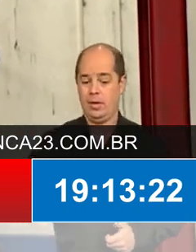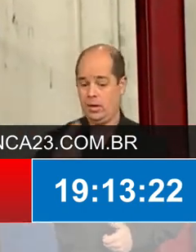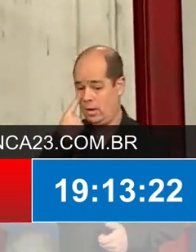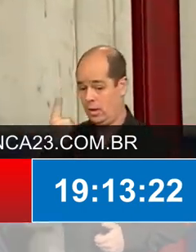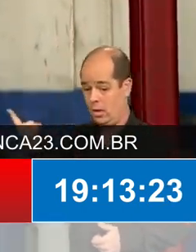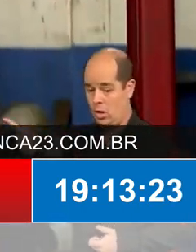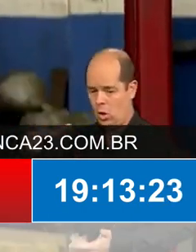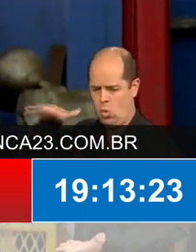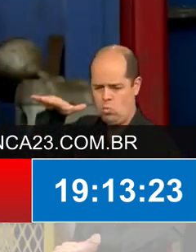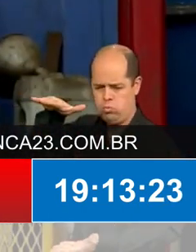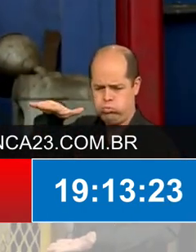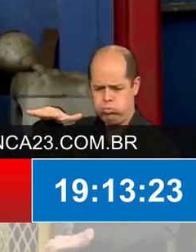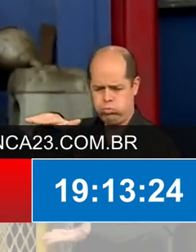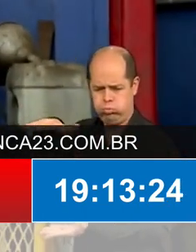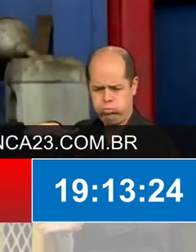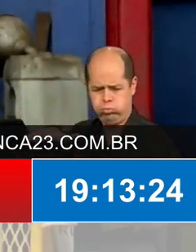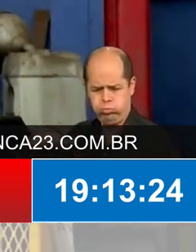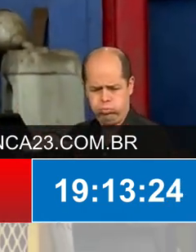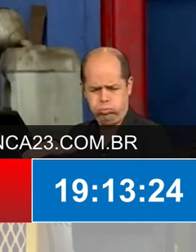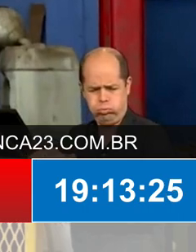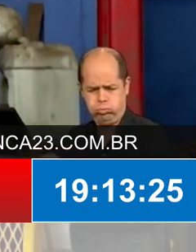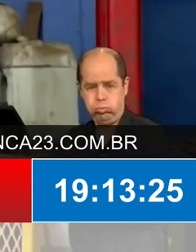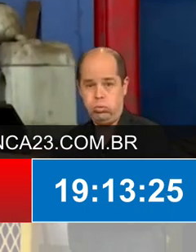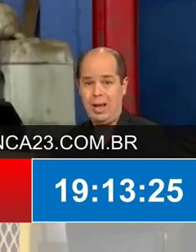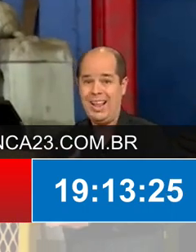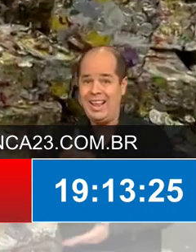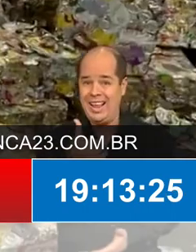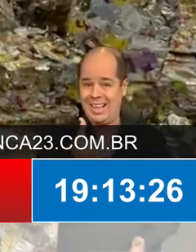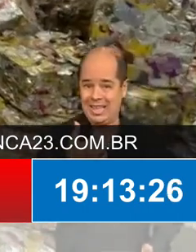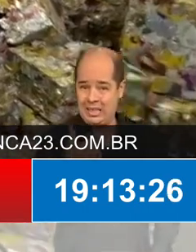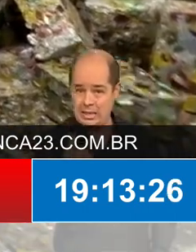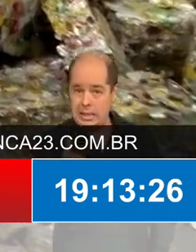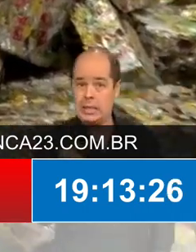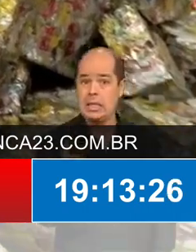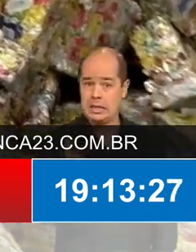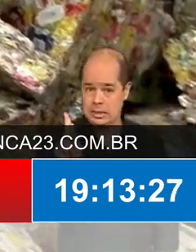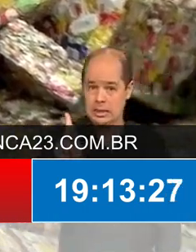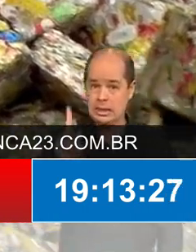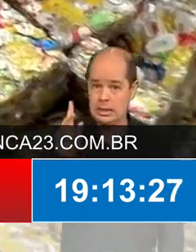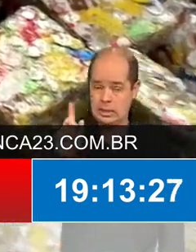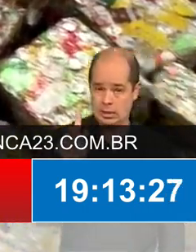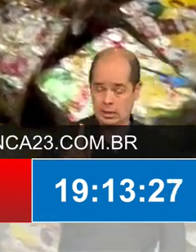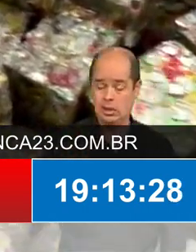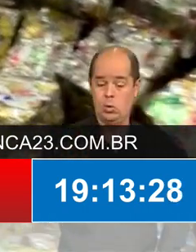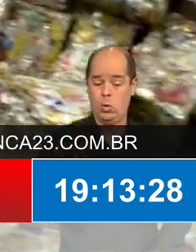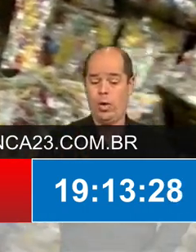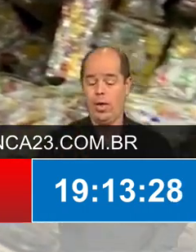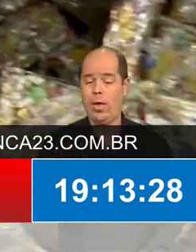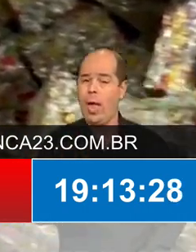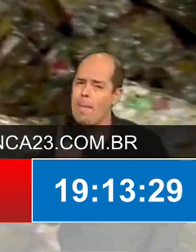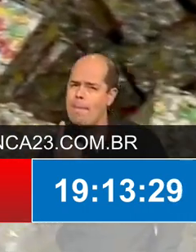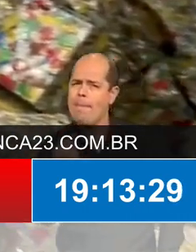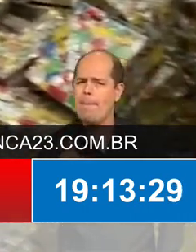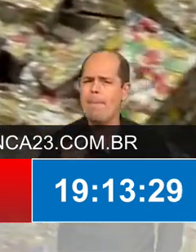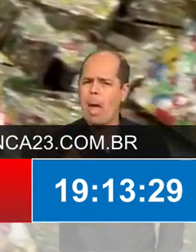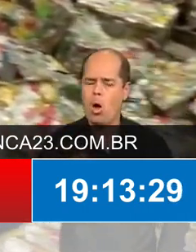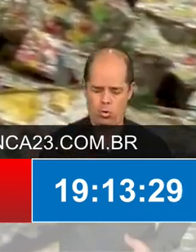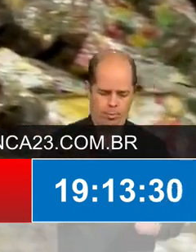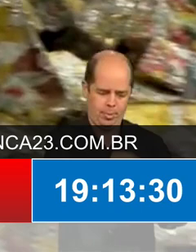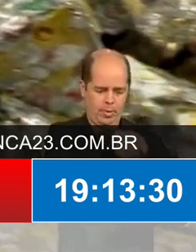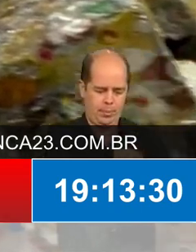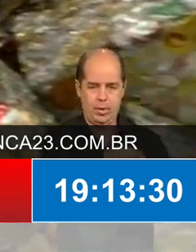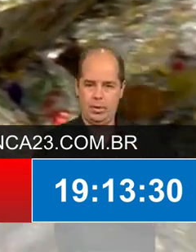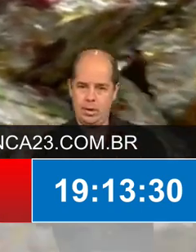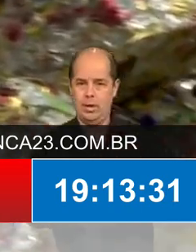de 16 quilos contém cerca de 1.000 latas. Tudo é destinado à fundição e depois à produção de